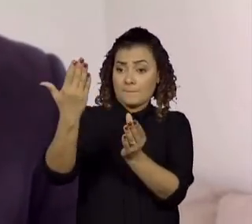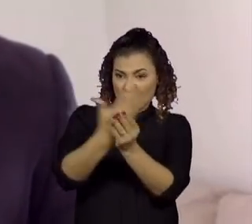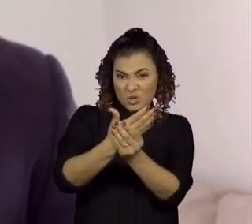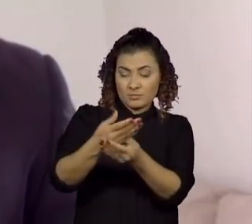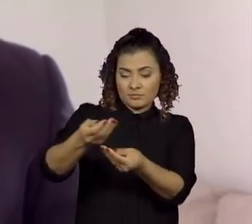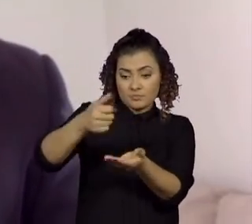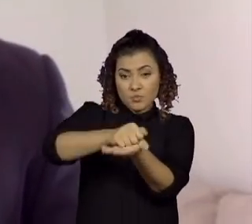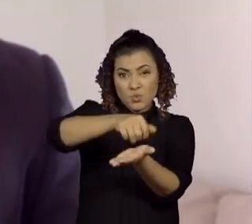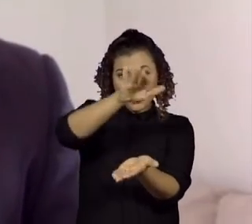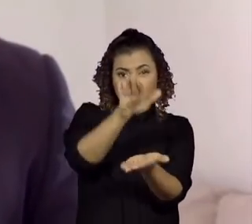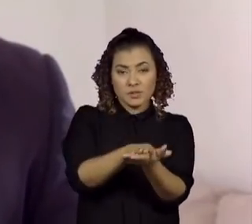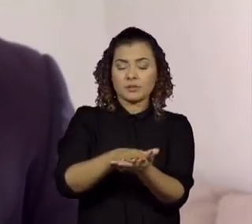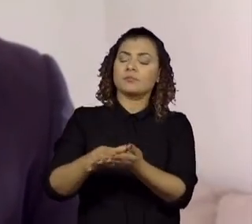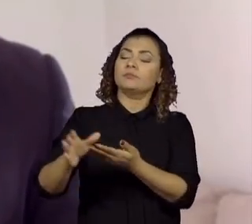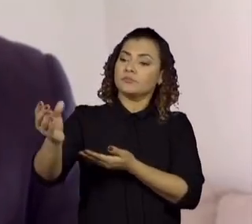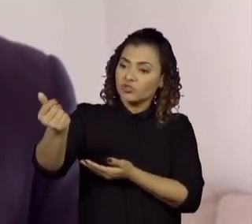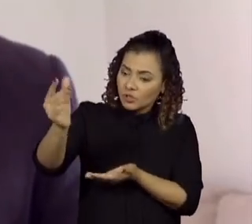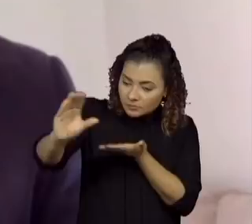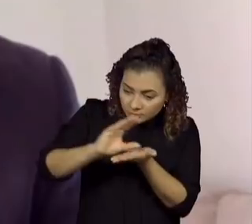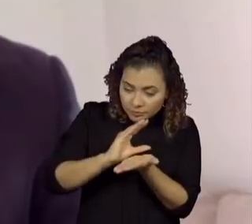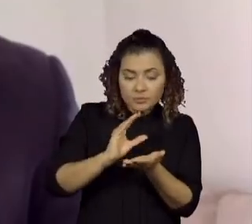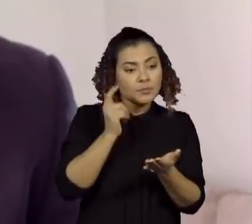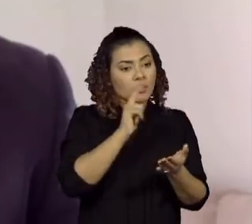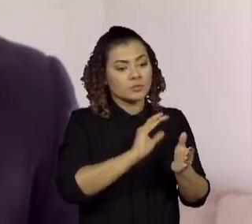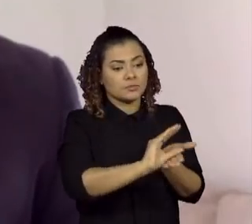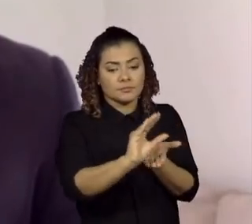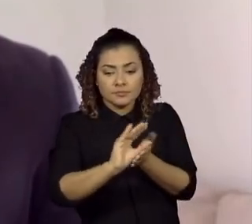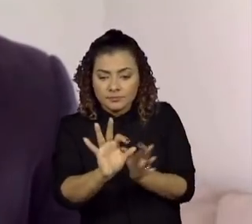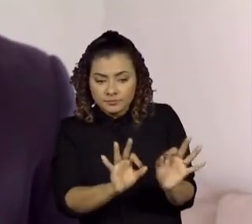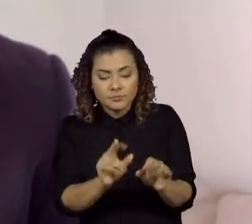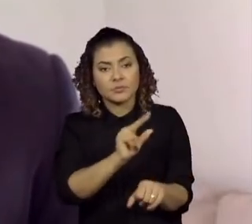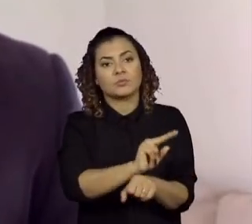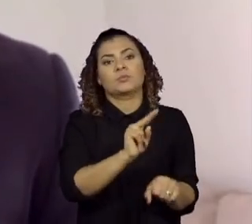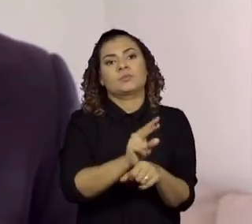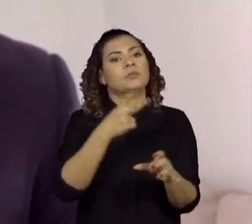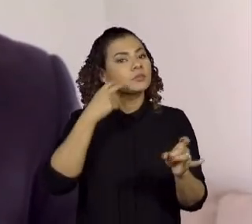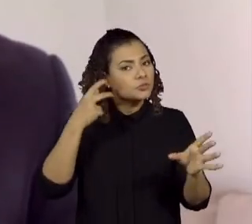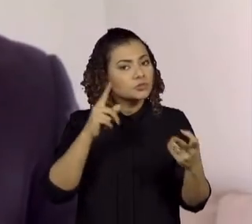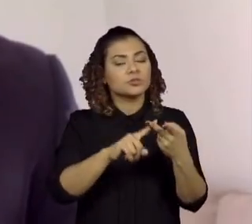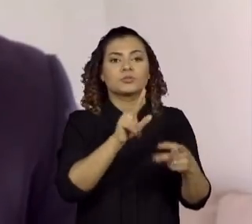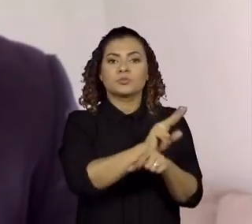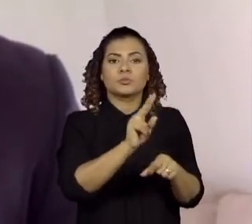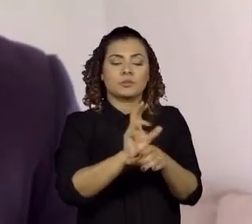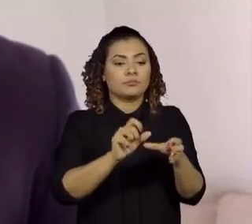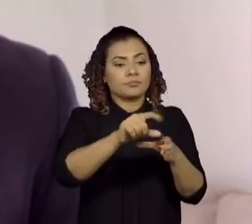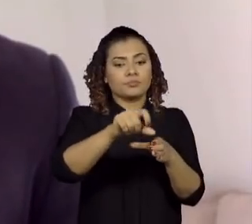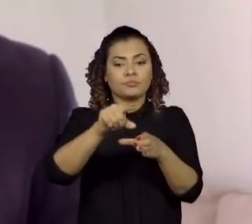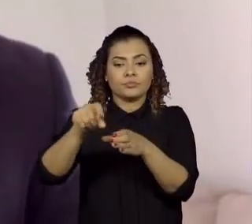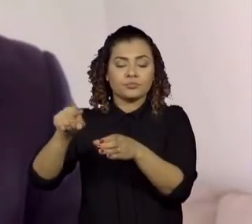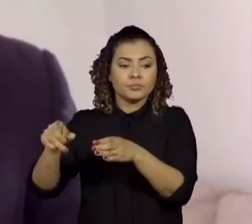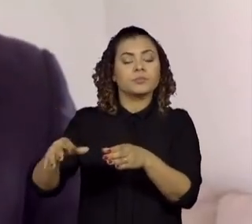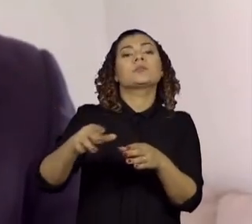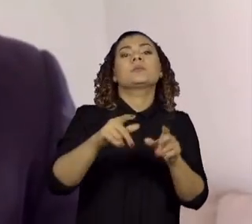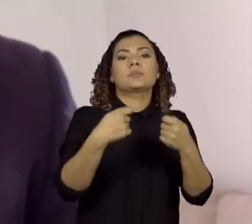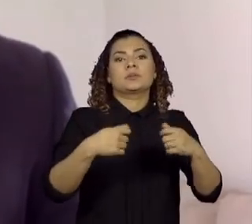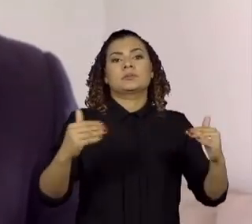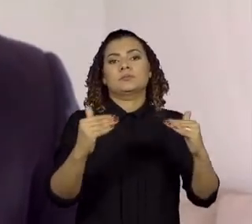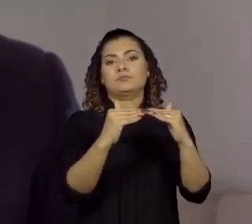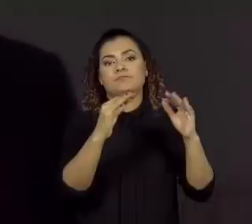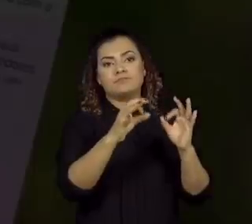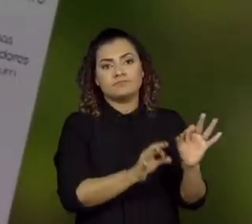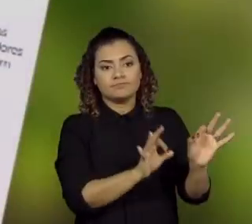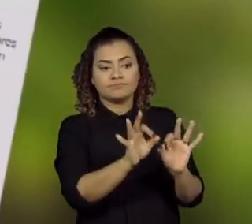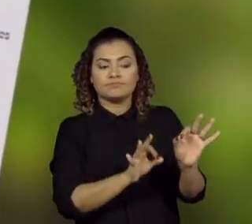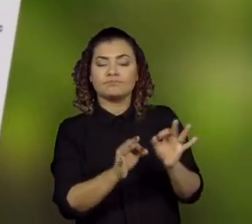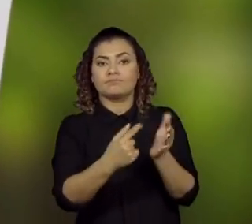destinados a essas comunidades, né? E a utilização ainda tem que ser feita de comum acordo com essas